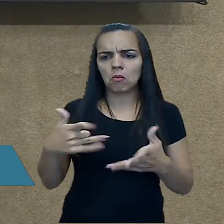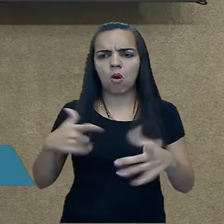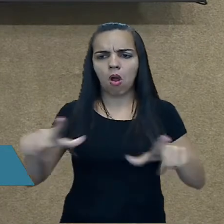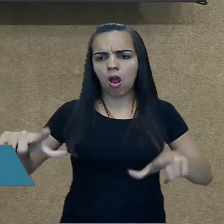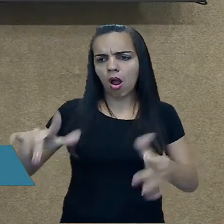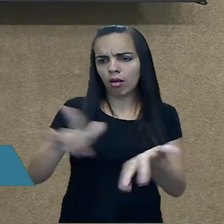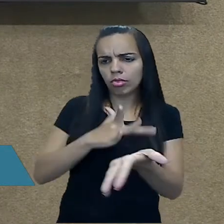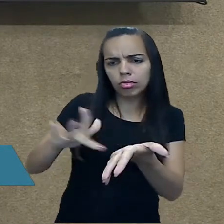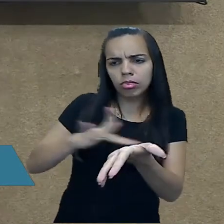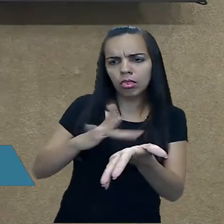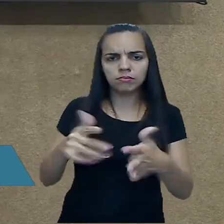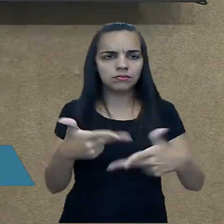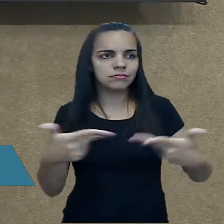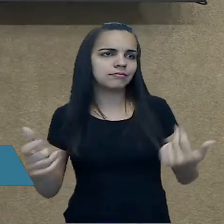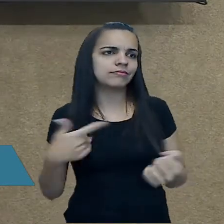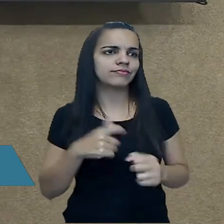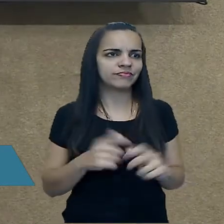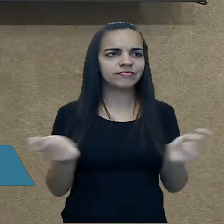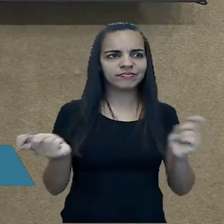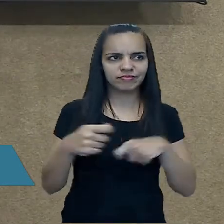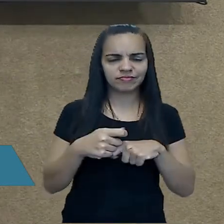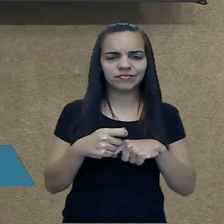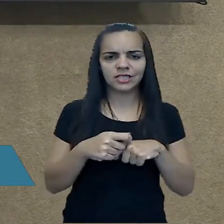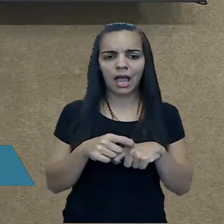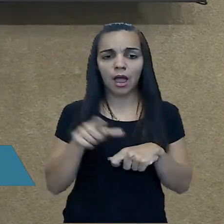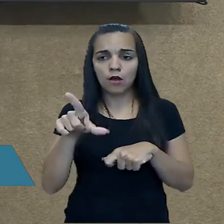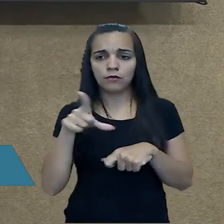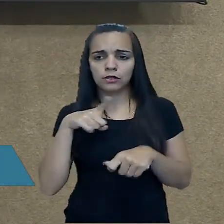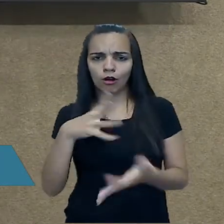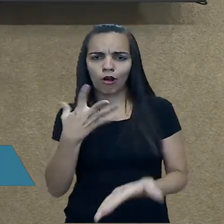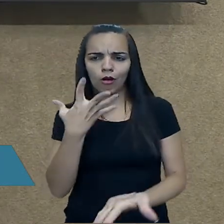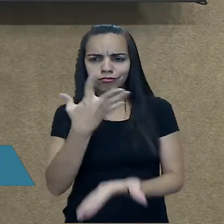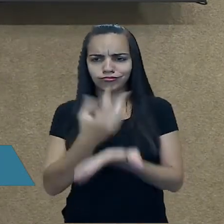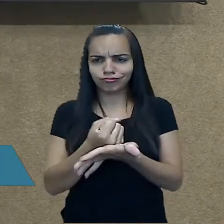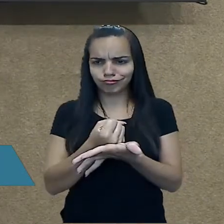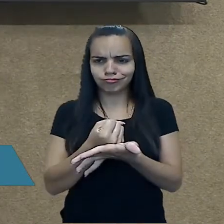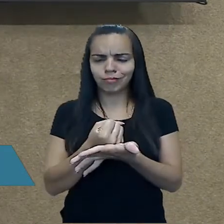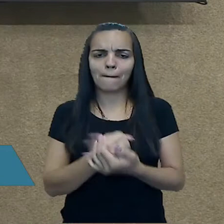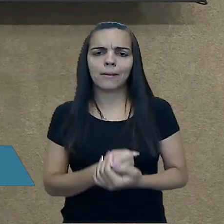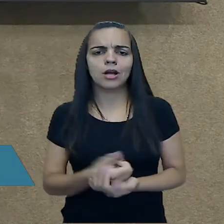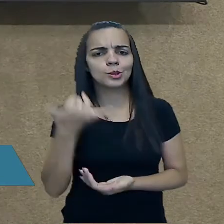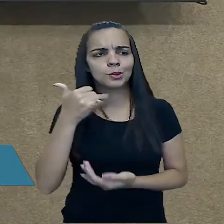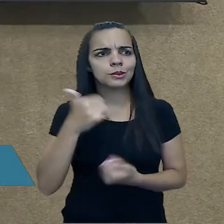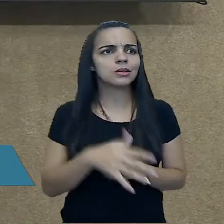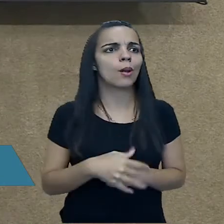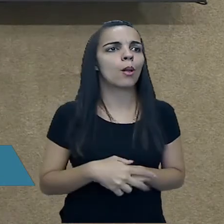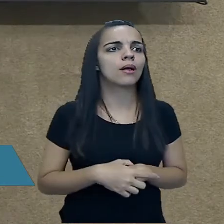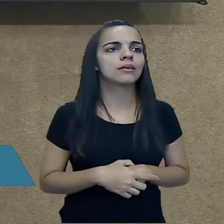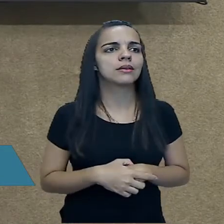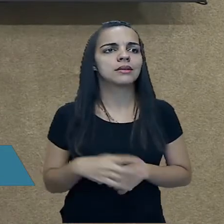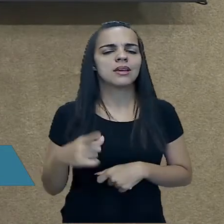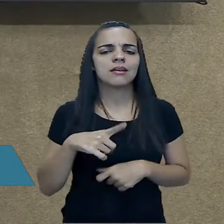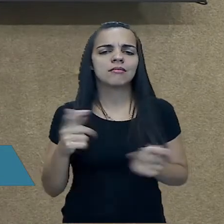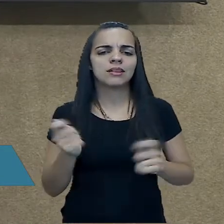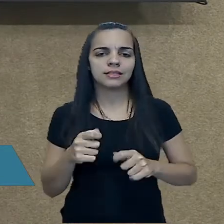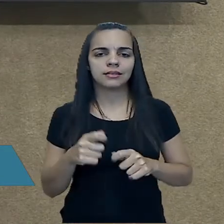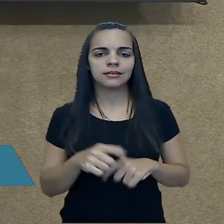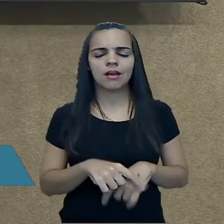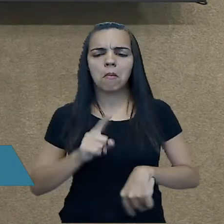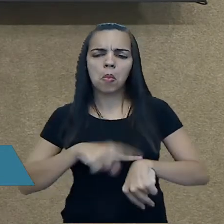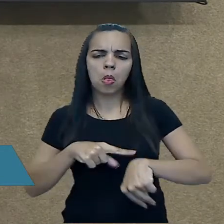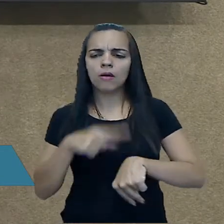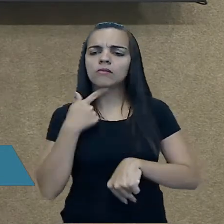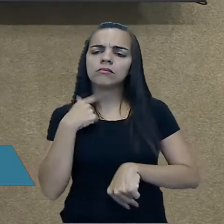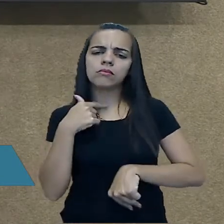loja do aplicativo do seu aparelho e baixar o app, é gratuito. Depois é escolher os canais disponíveis que você tem aí.